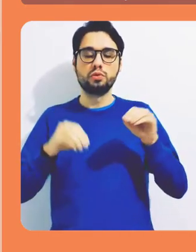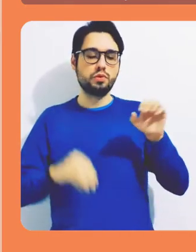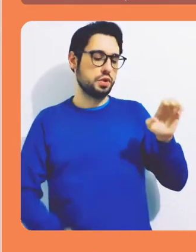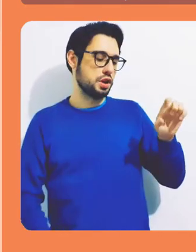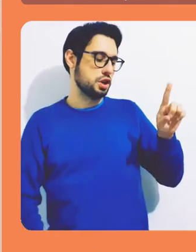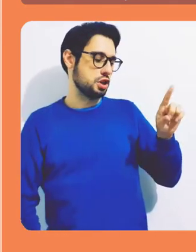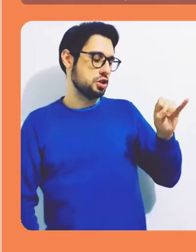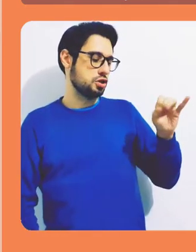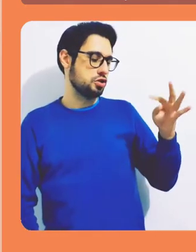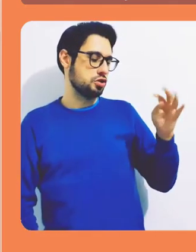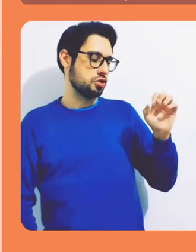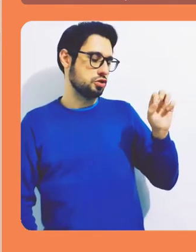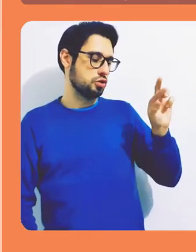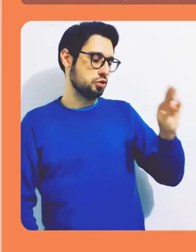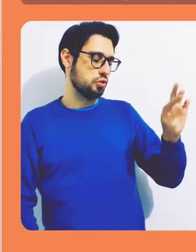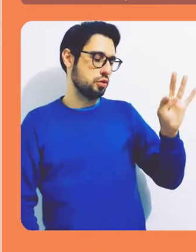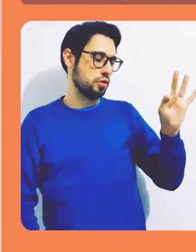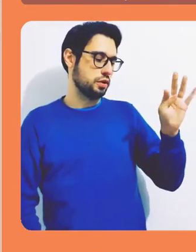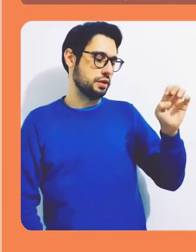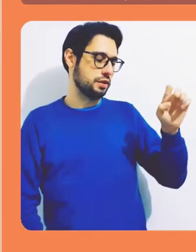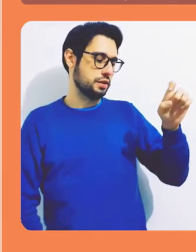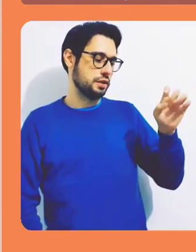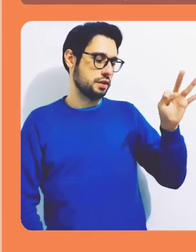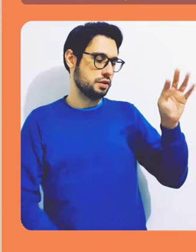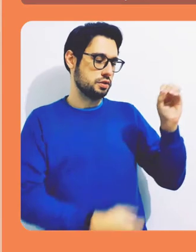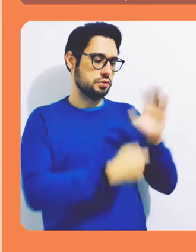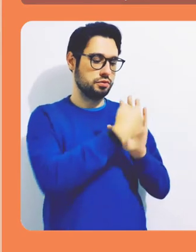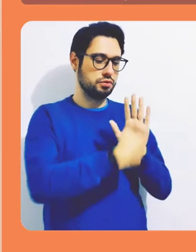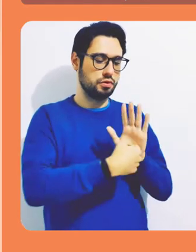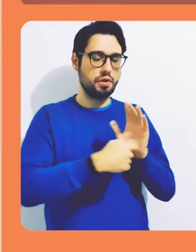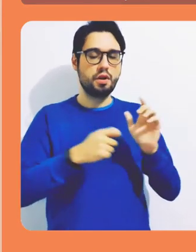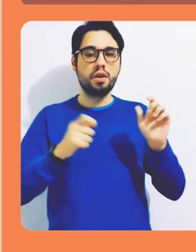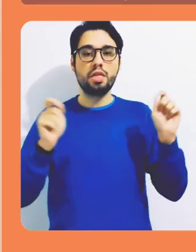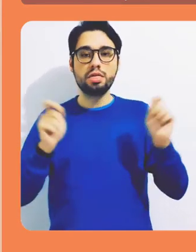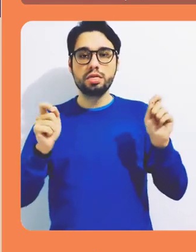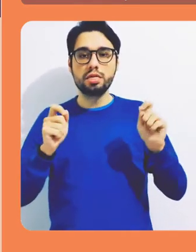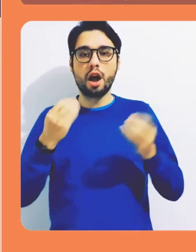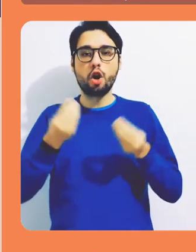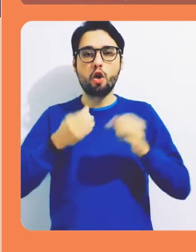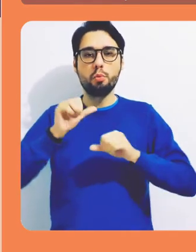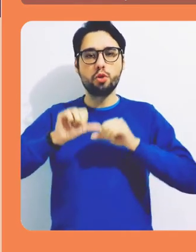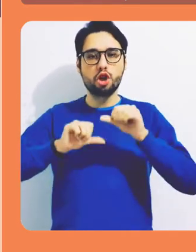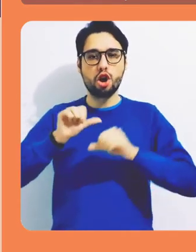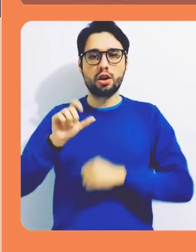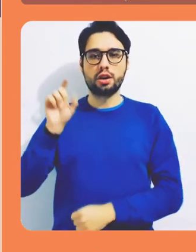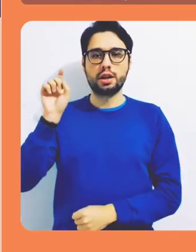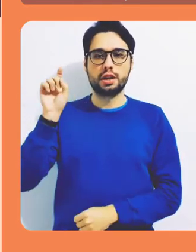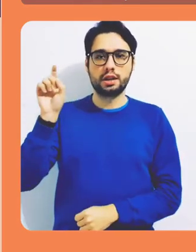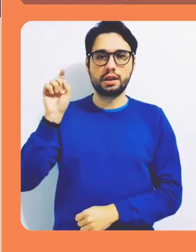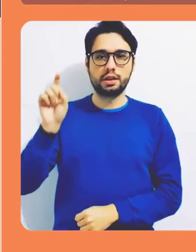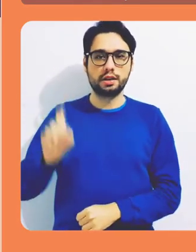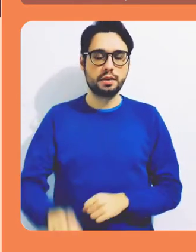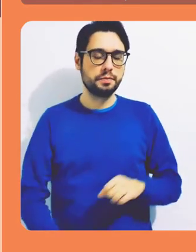outro editor de texto, basta vocês virem aqui, ó, em Preferências,